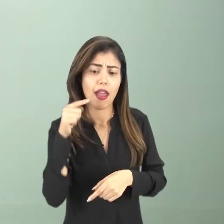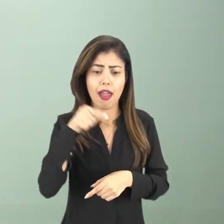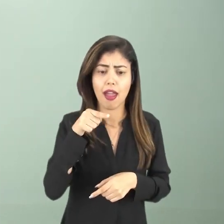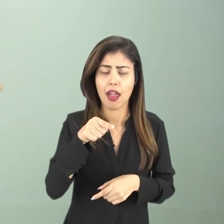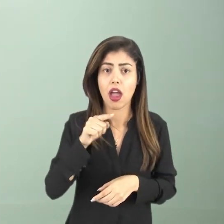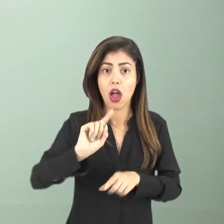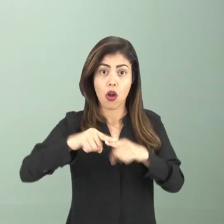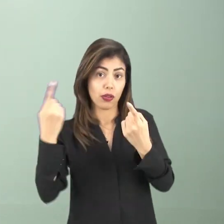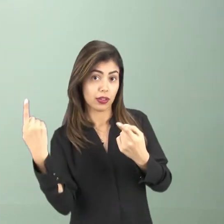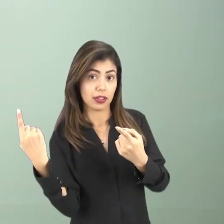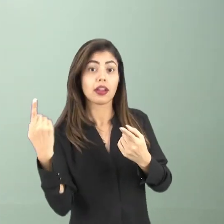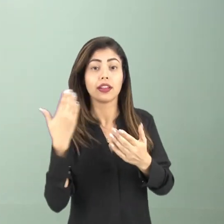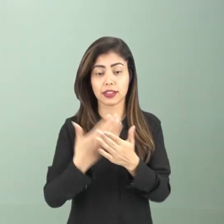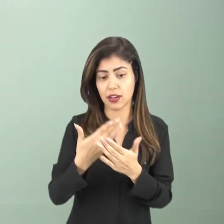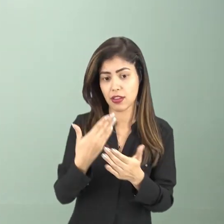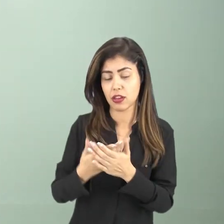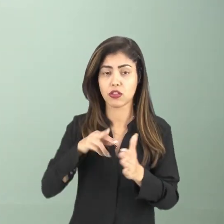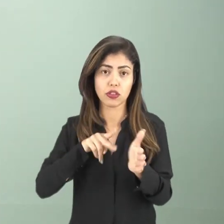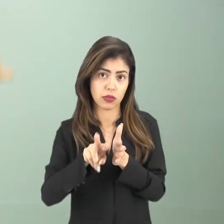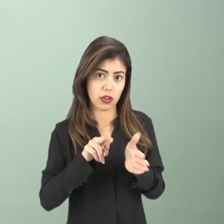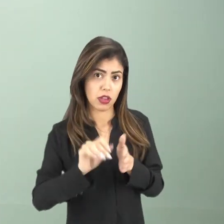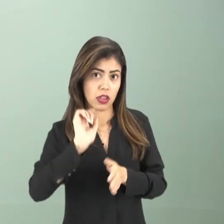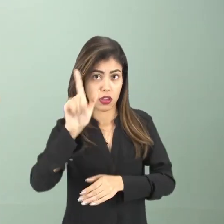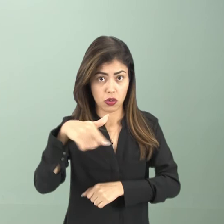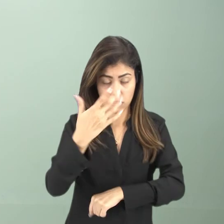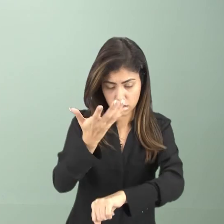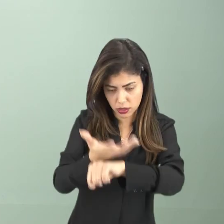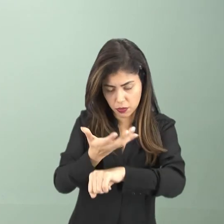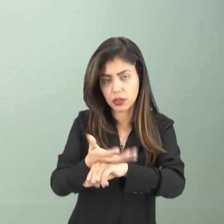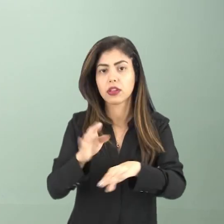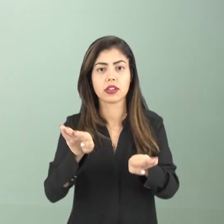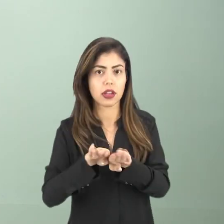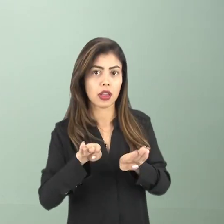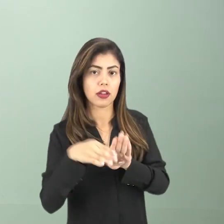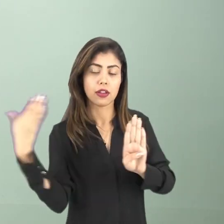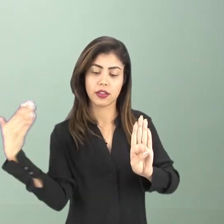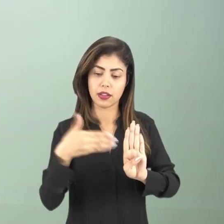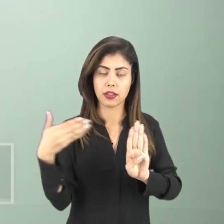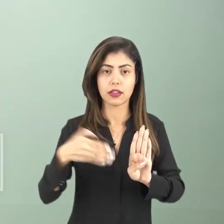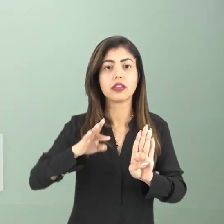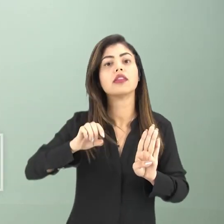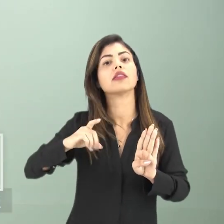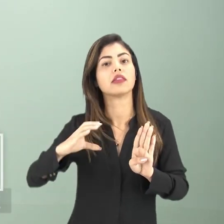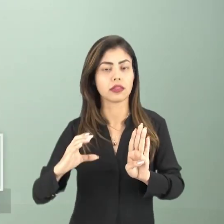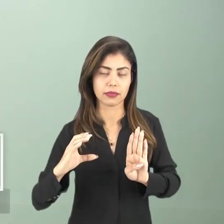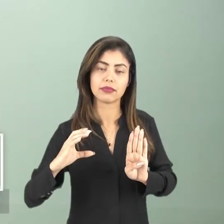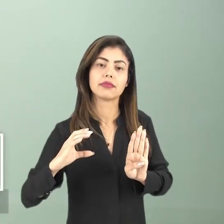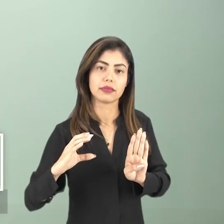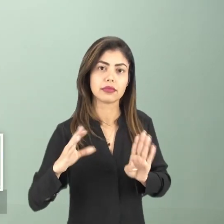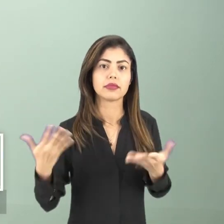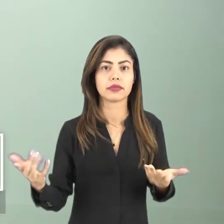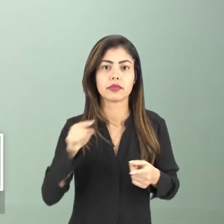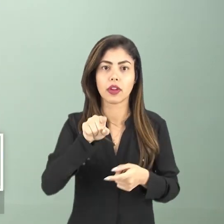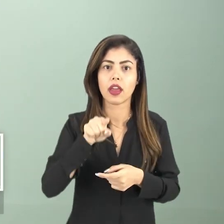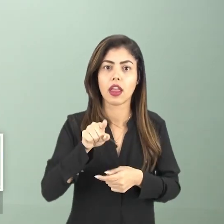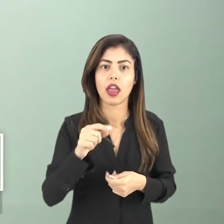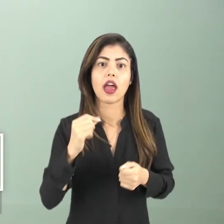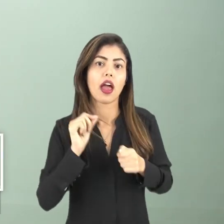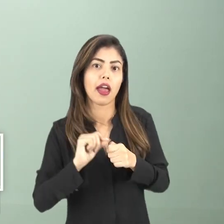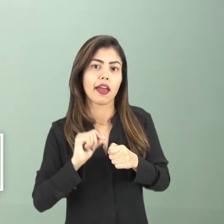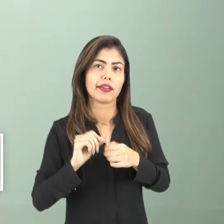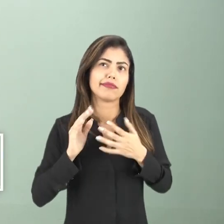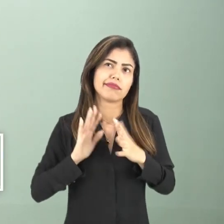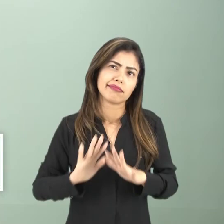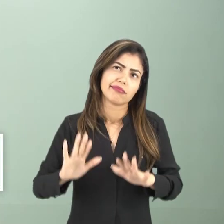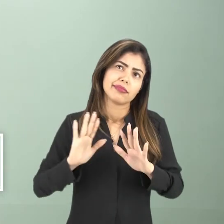e demais aulas, tanto de biologia quanto de demais outras disciplinas, na plataforma Eduque. E para você que está aí